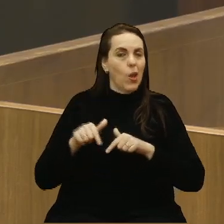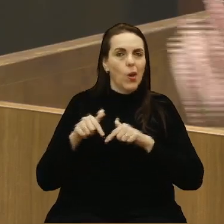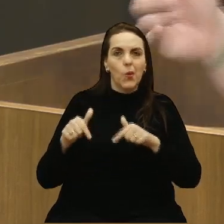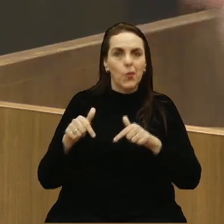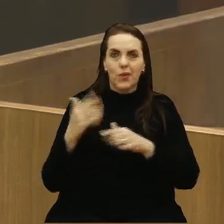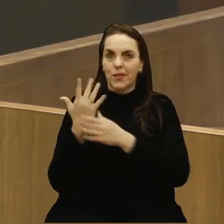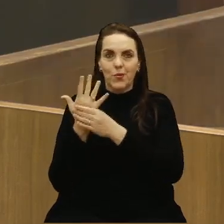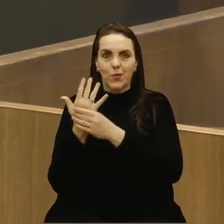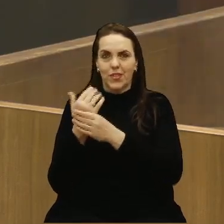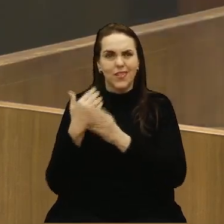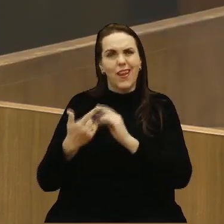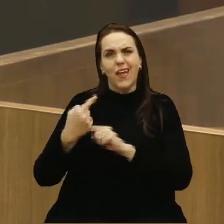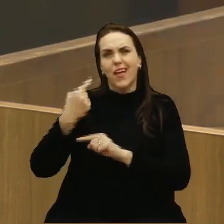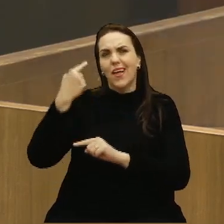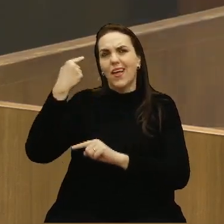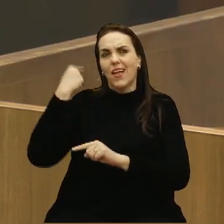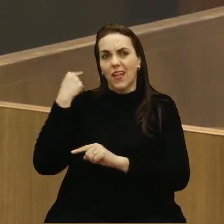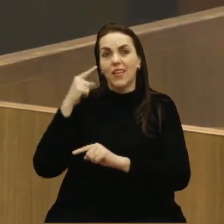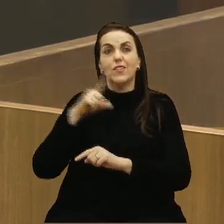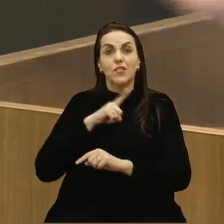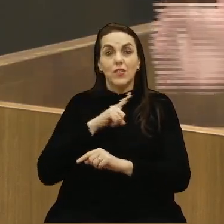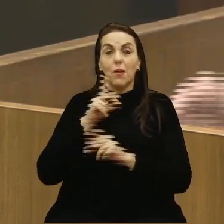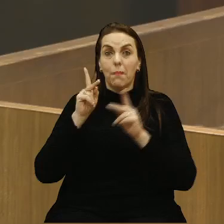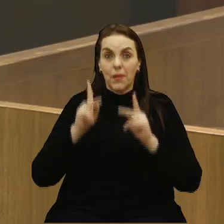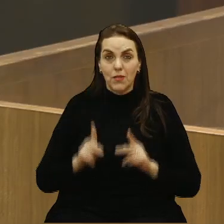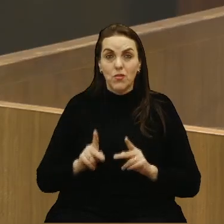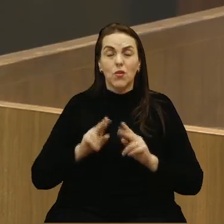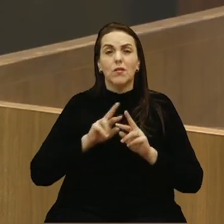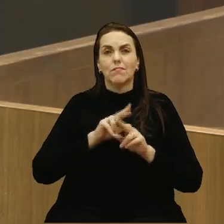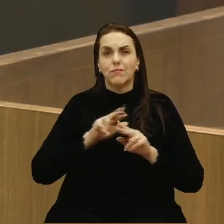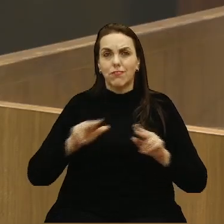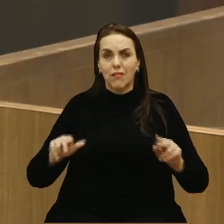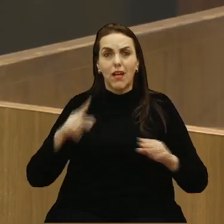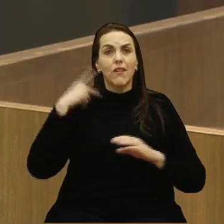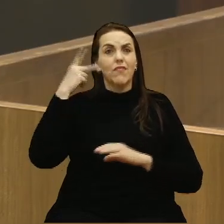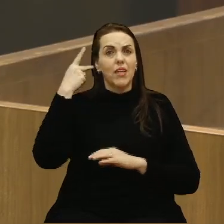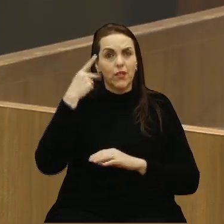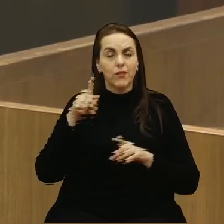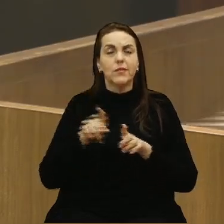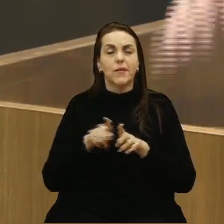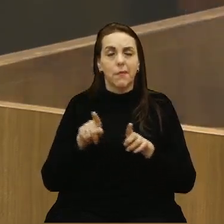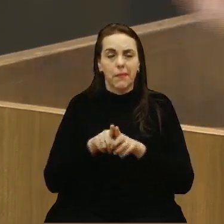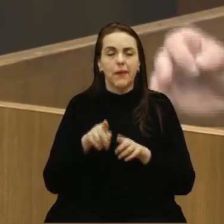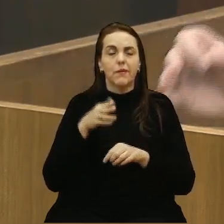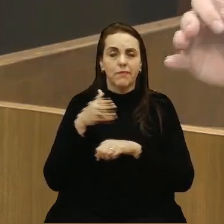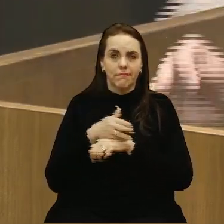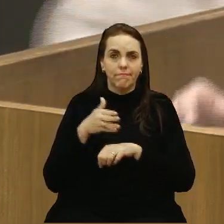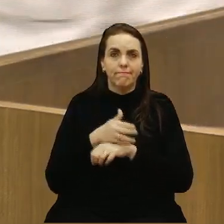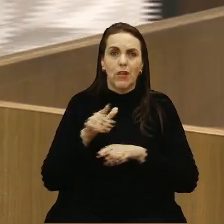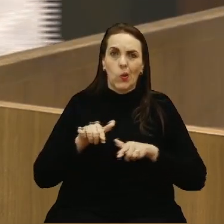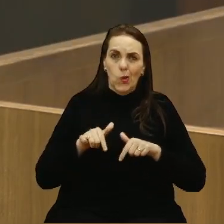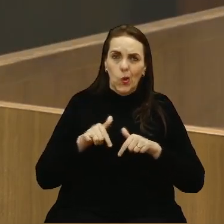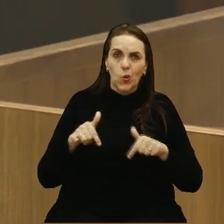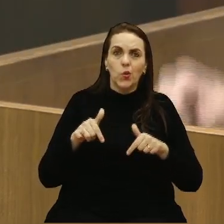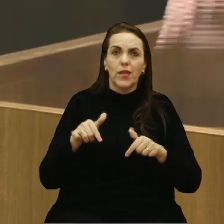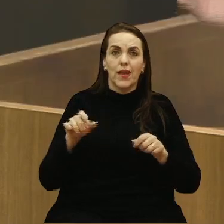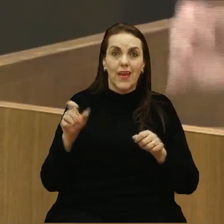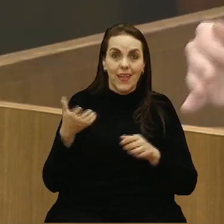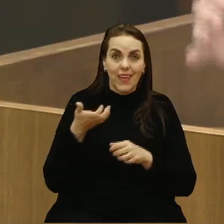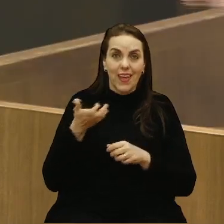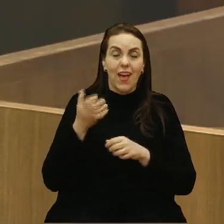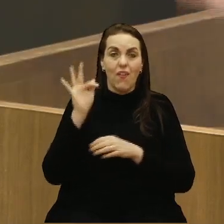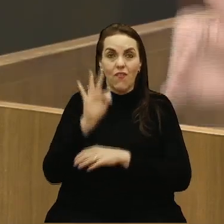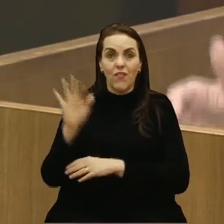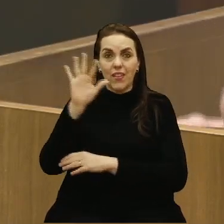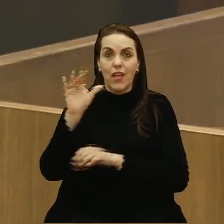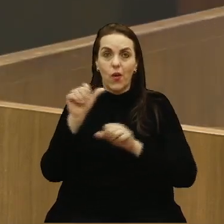URGS, começou lá atrás, quando tinham muitas pessoas, inclusive vereadores dessa casa, vereadores e vereadoras, que lutavam para federalizar a URGS. Nós sabemos